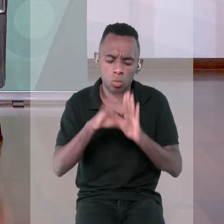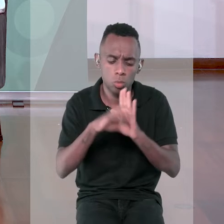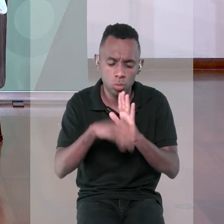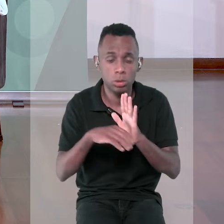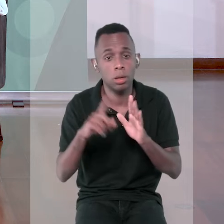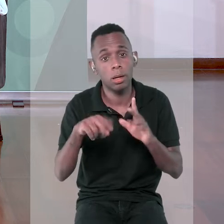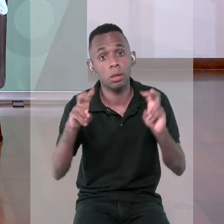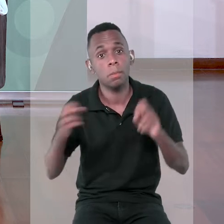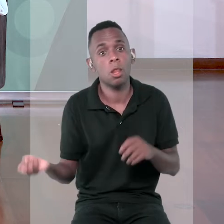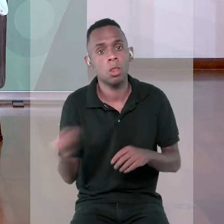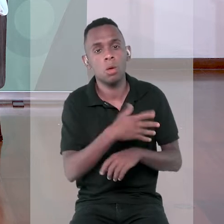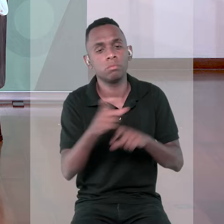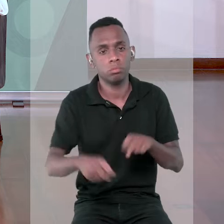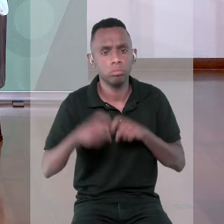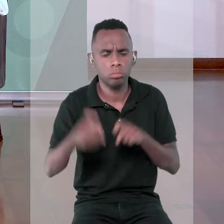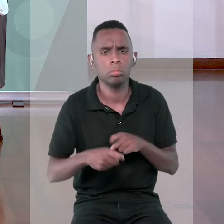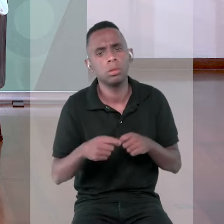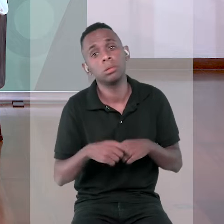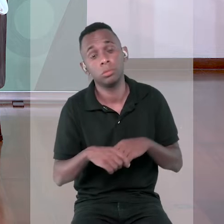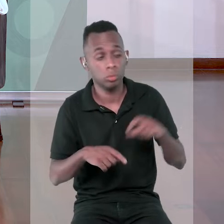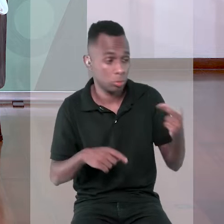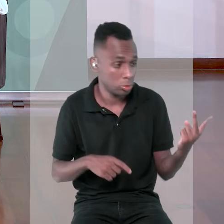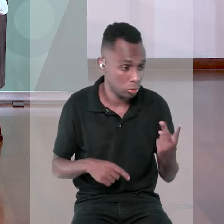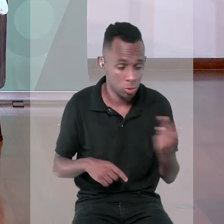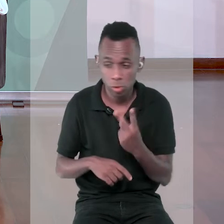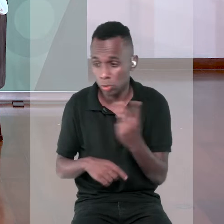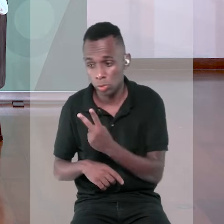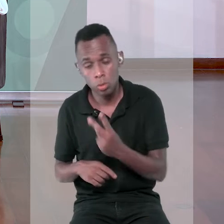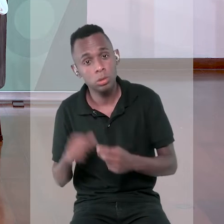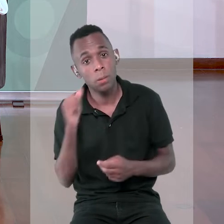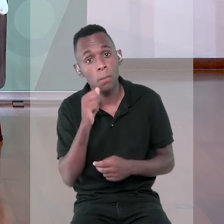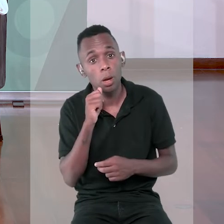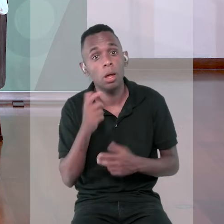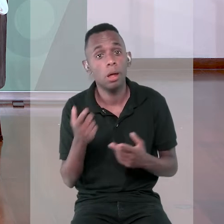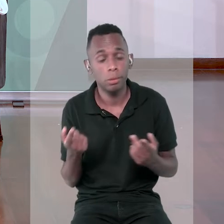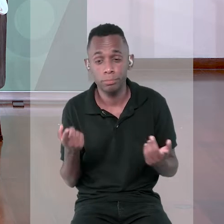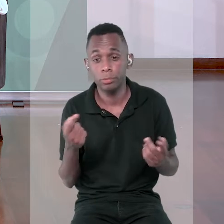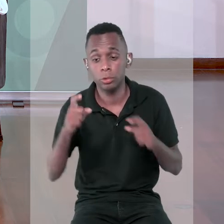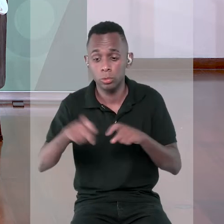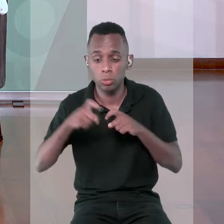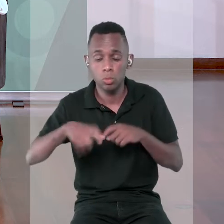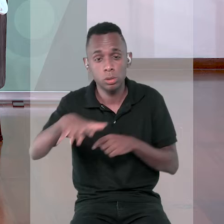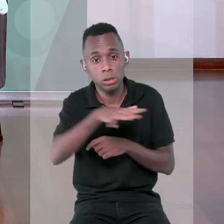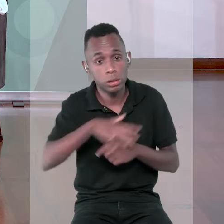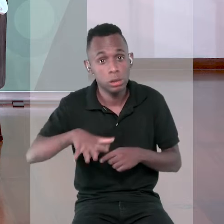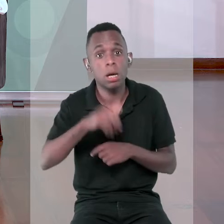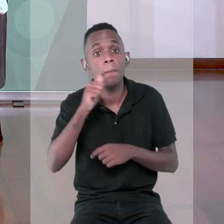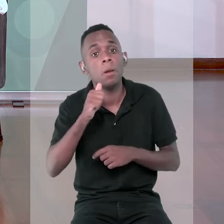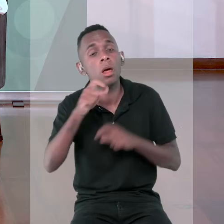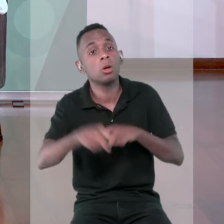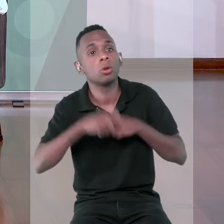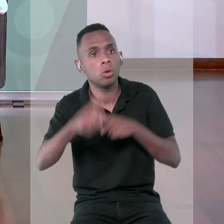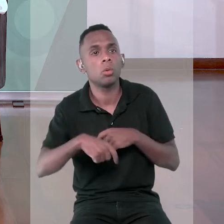de modernidade rural. Tanto Joana d'Arc quanto Maria Quitéria eram mulheres que viviam no campo. E as mulheres que viviam no